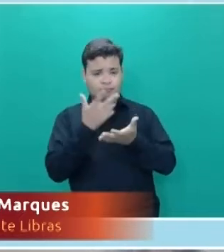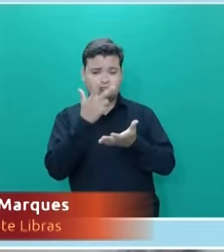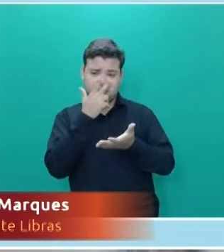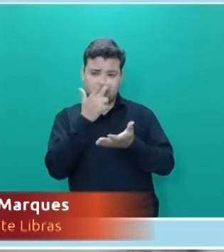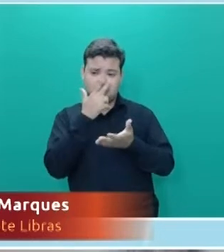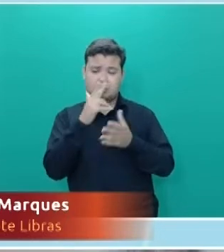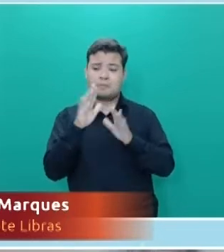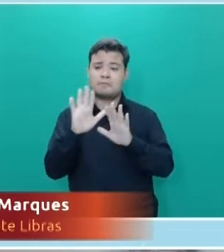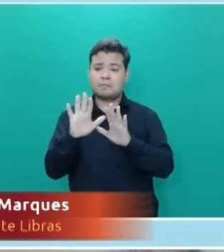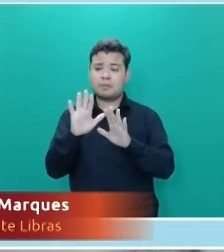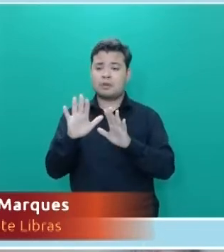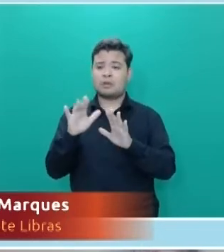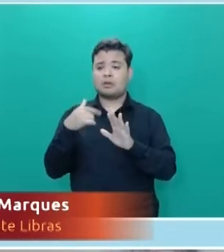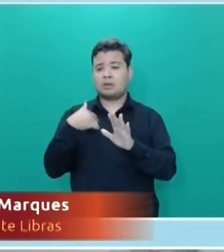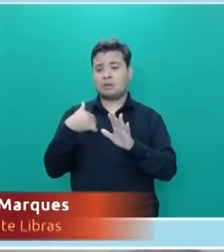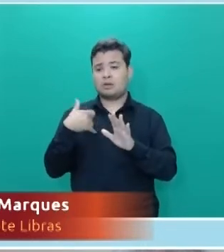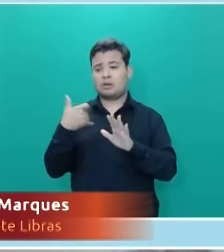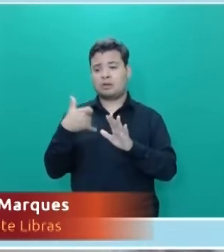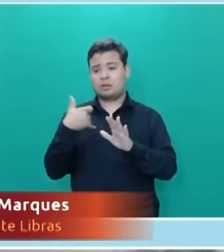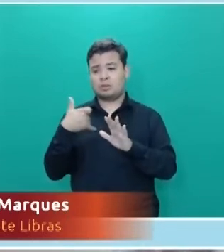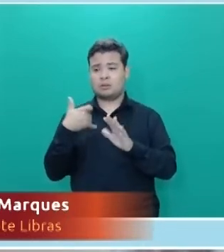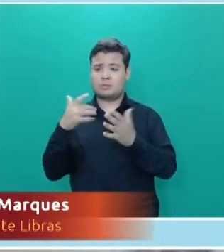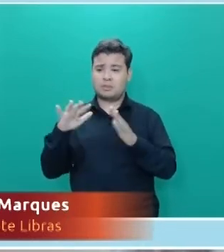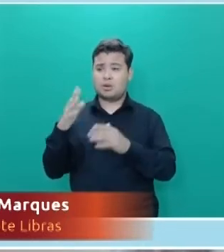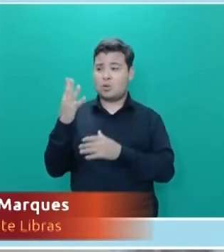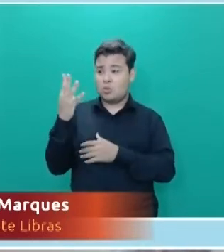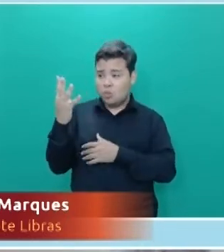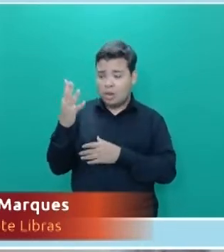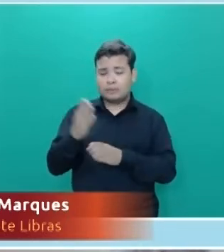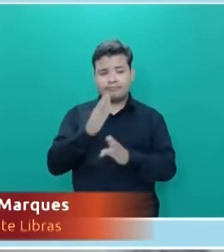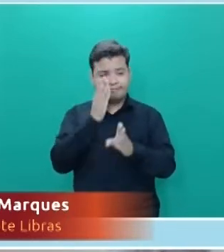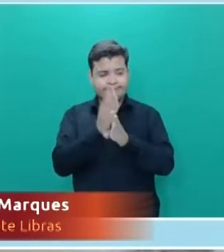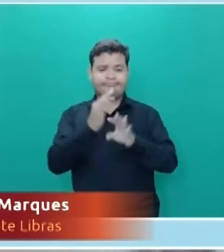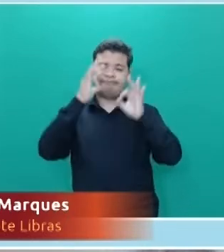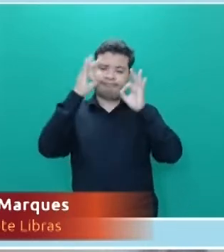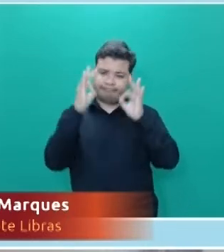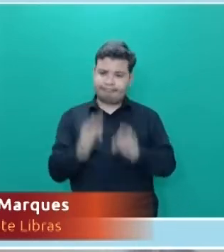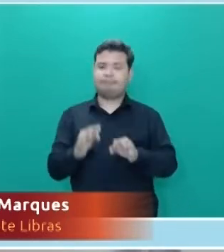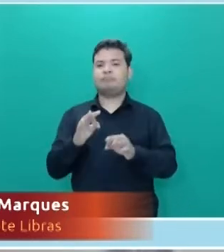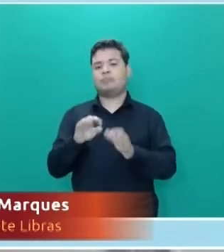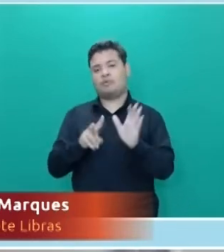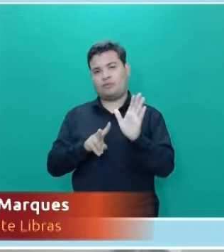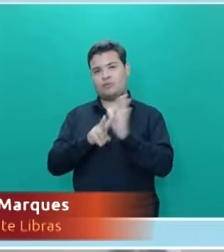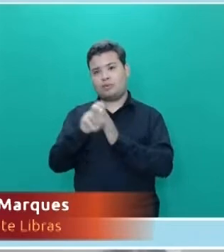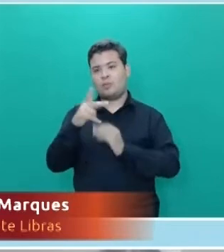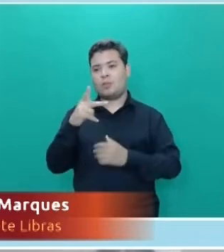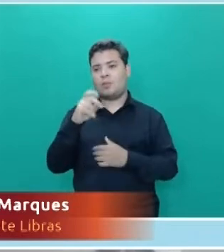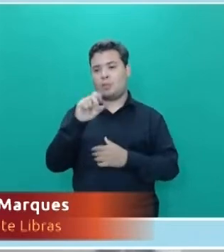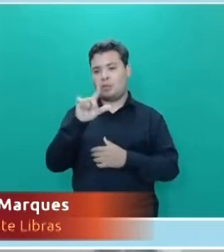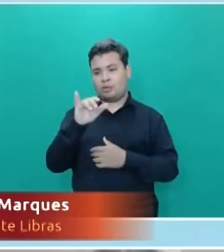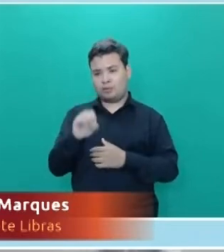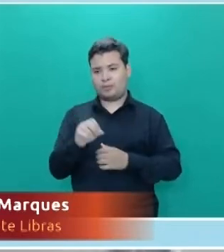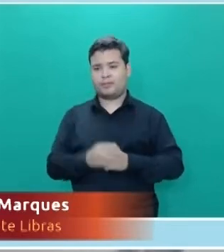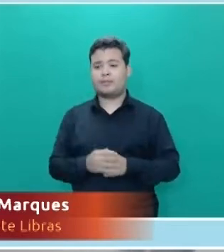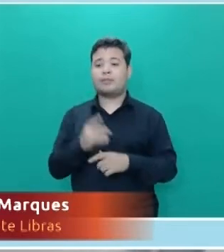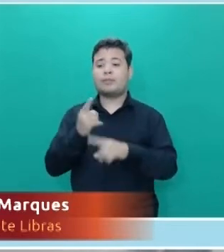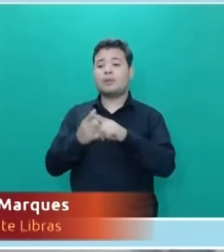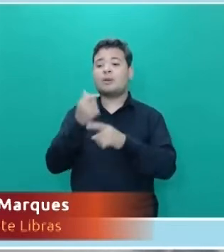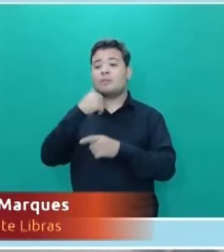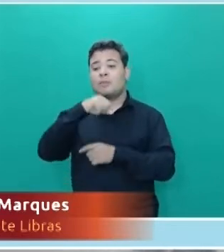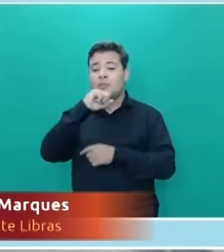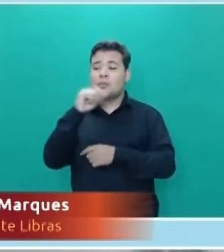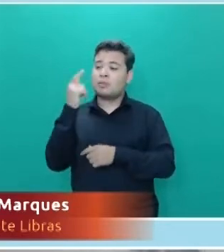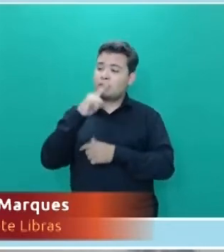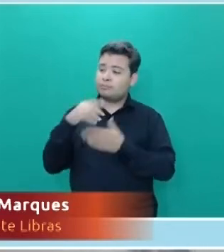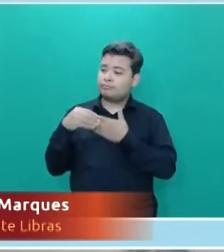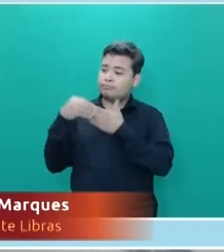tinha aproximadamente 4 anos de idade. Quando minha mãe conseguiu me levar para um serviço de referência no